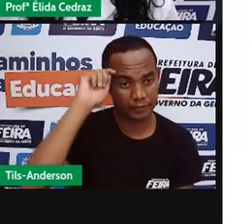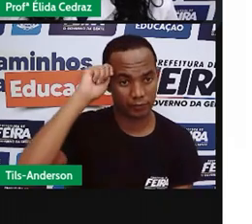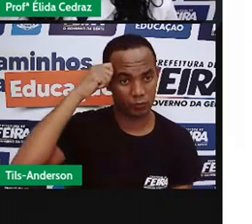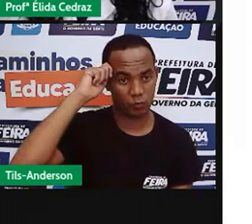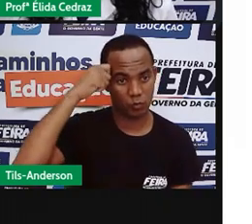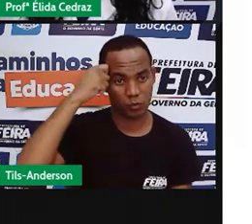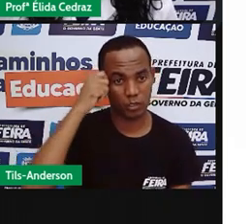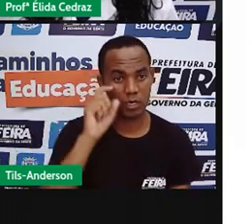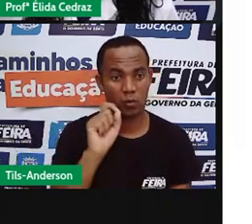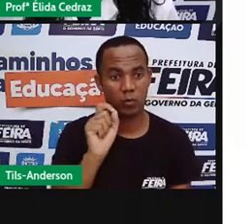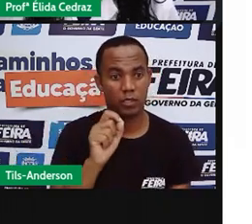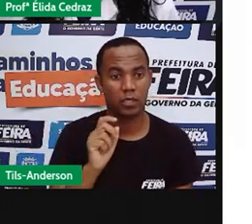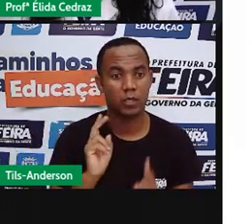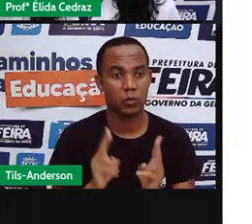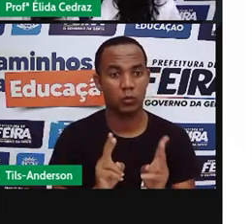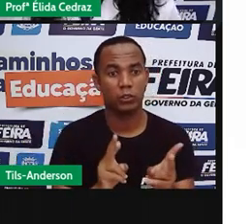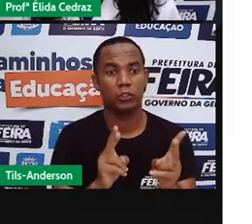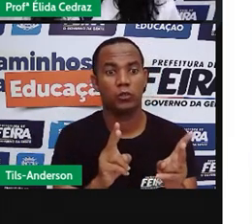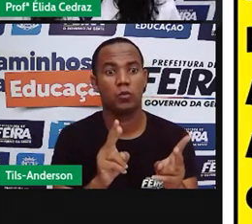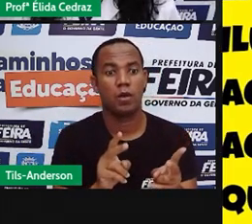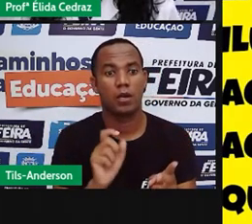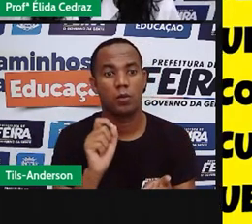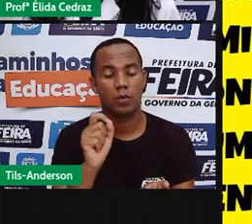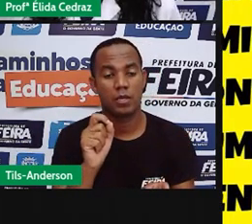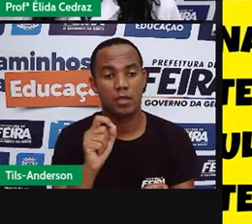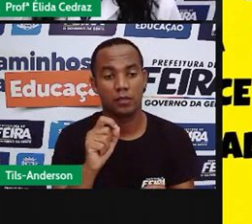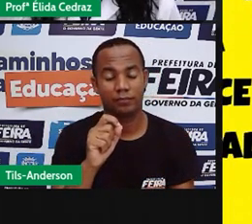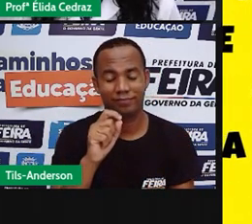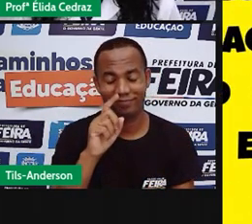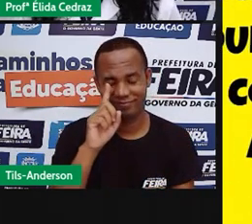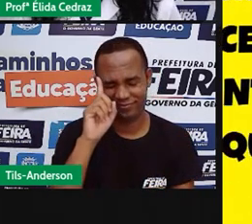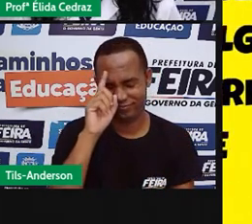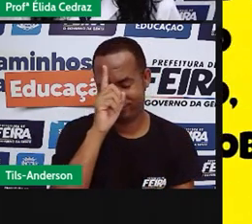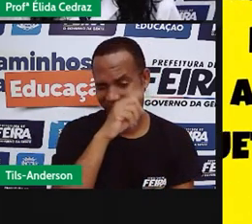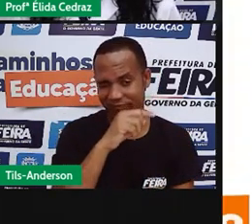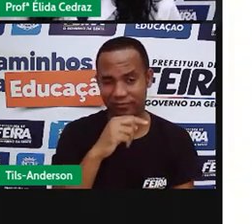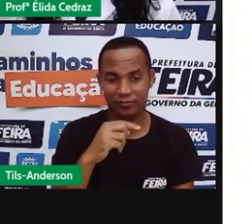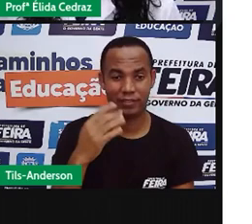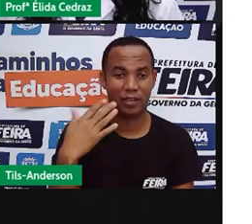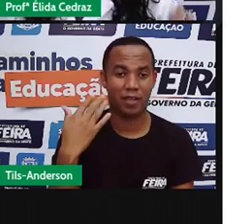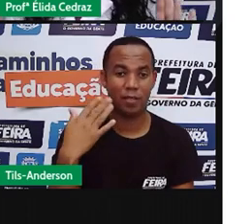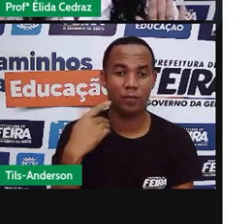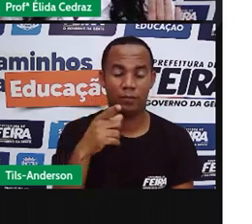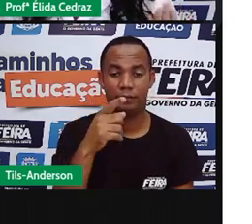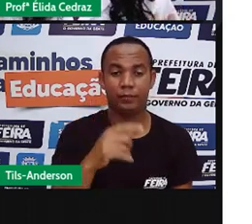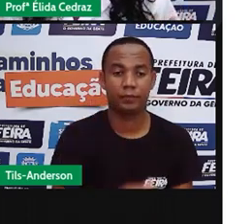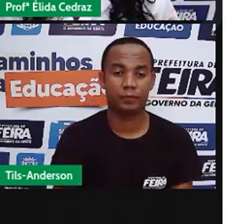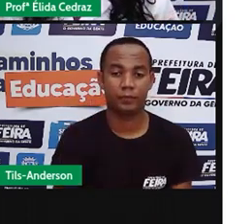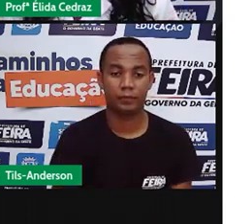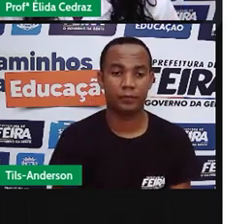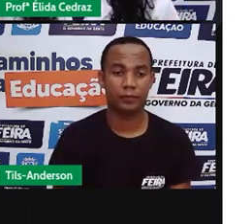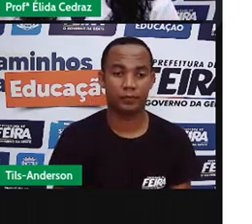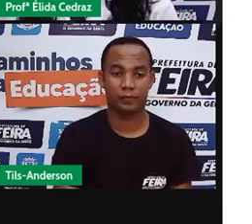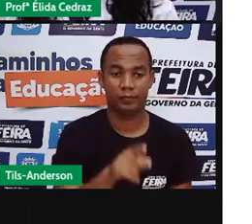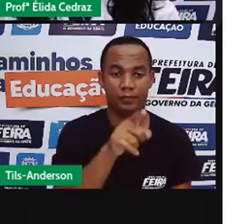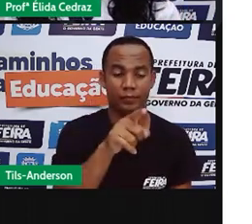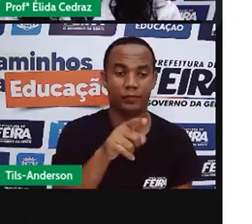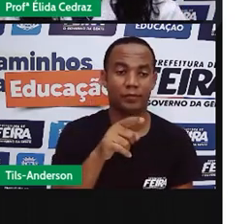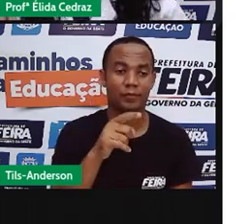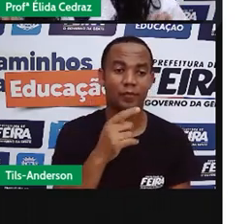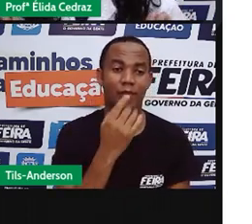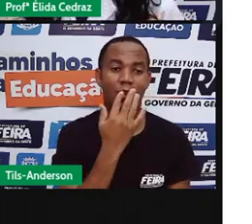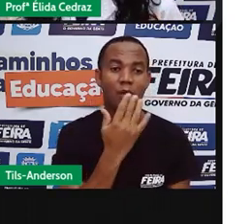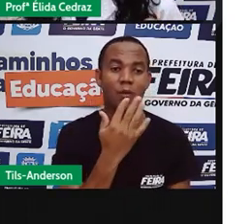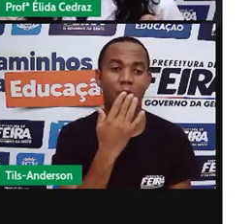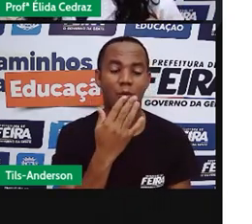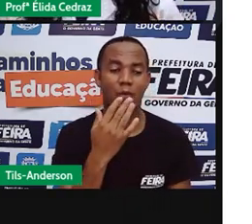vai manter aquela energia bem ali. Olha só. O Sol e